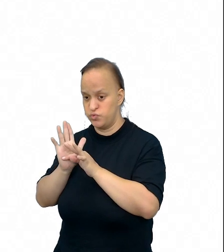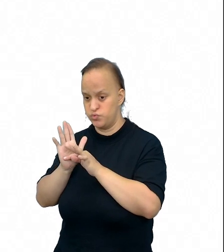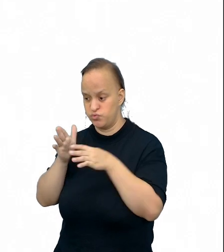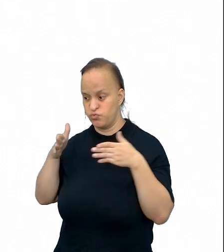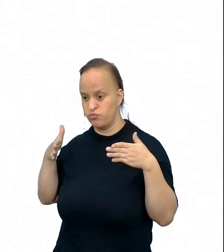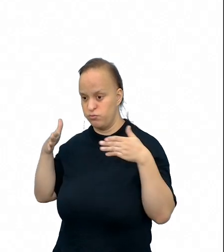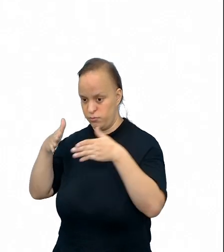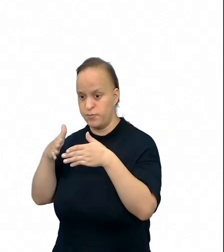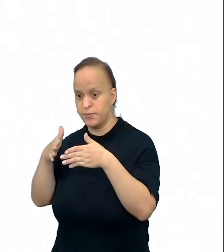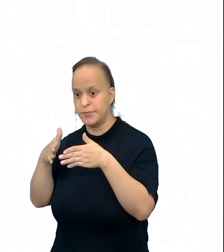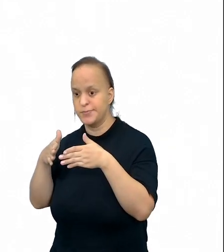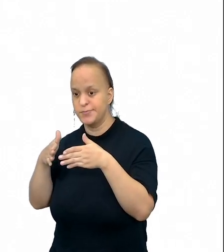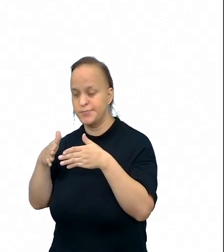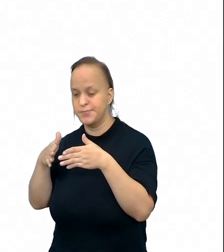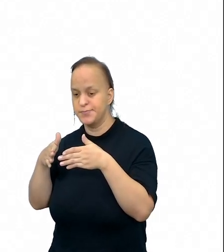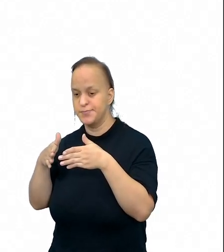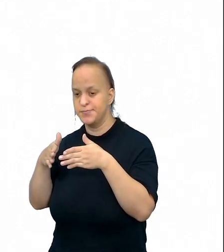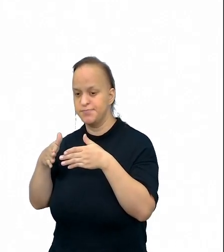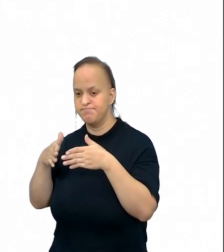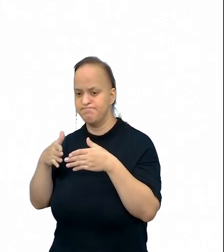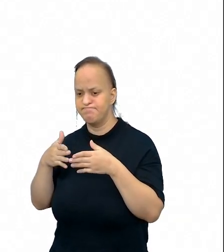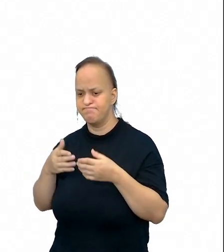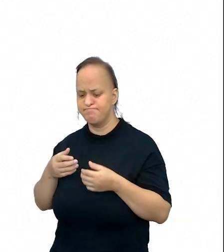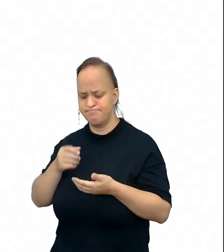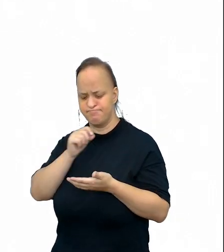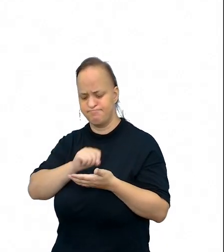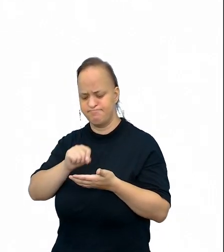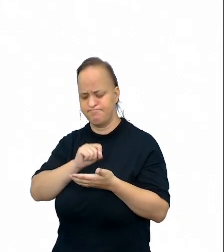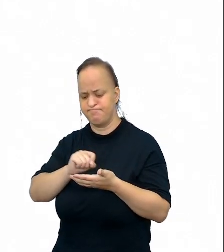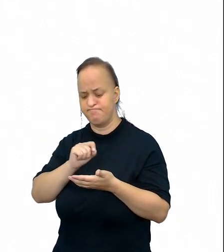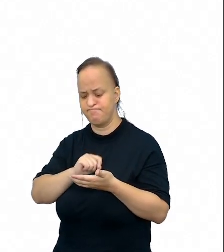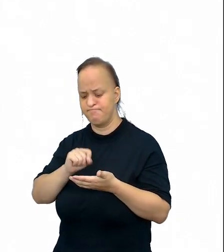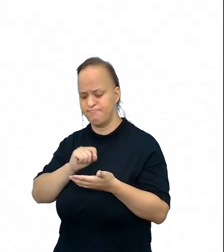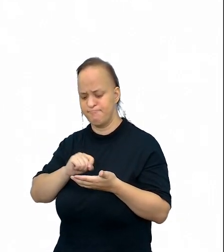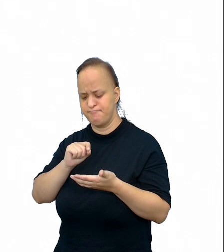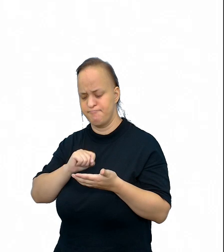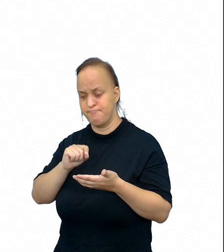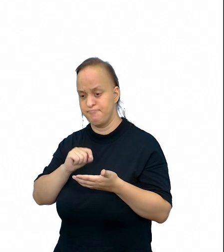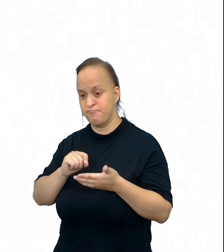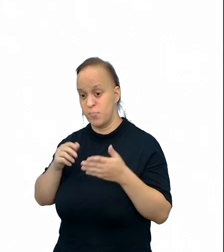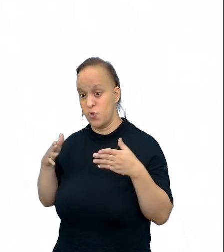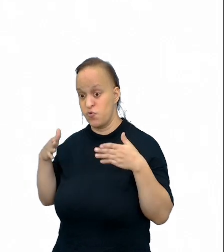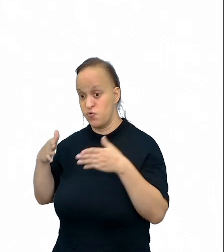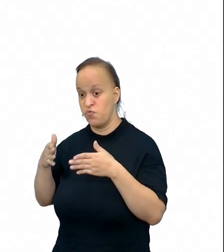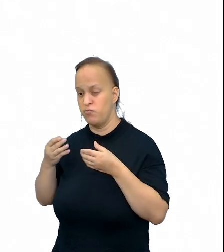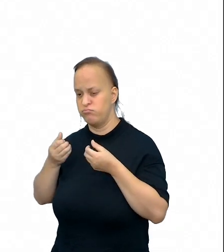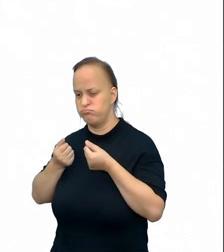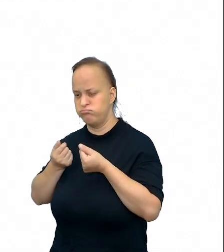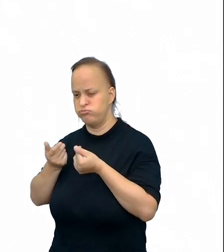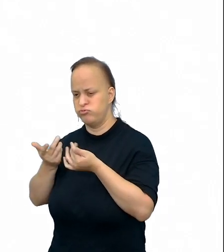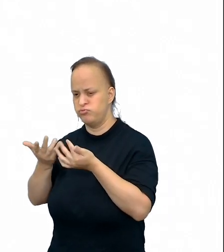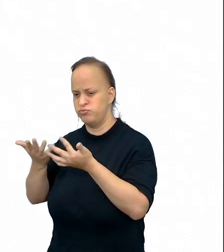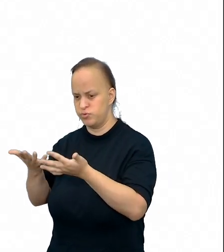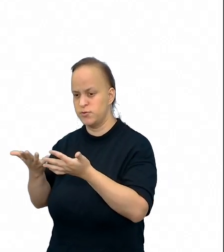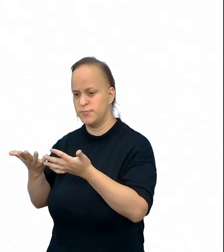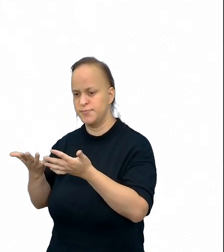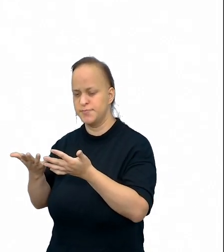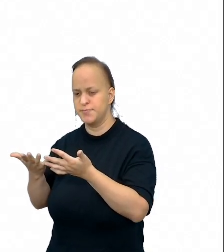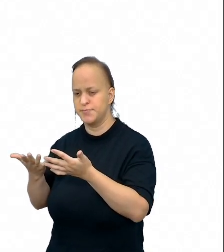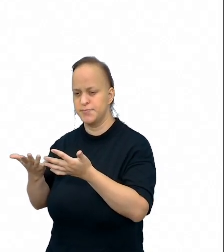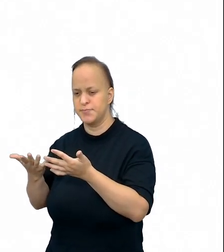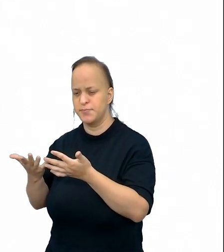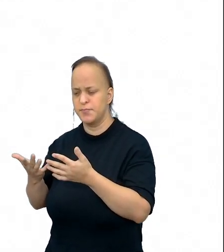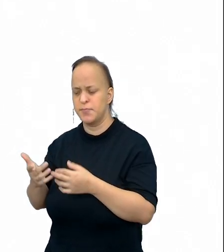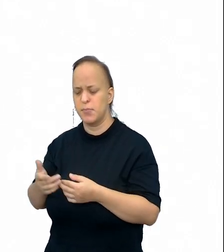aqui também, né, para as vozes alheias. O que são essas vozes alheias? É como